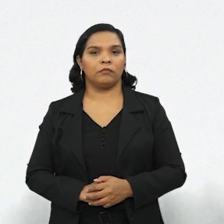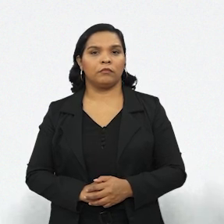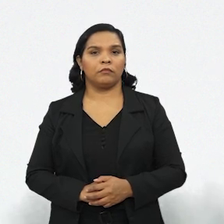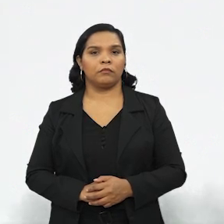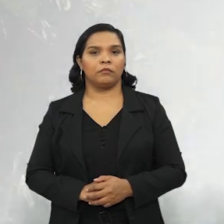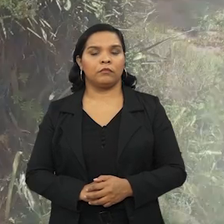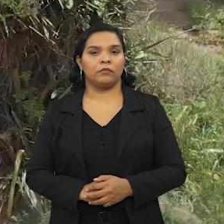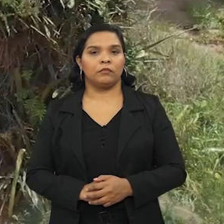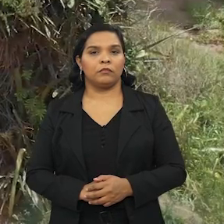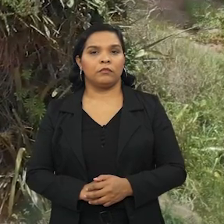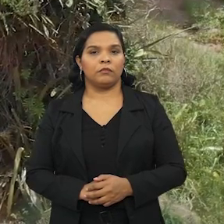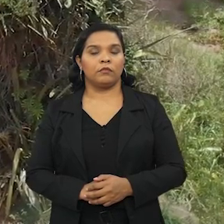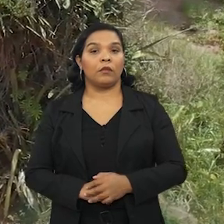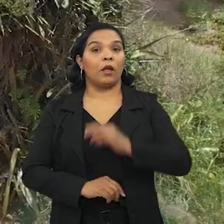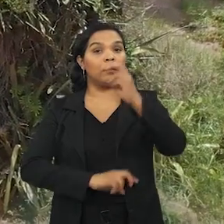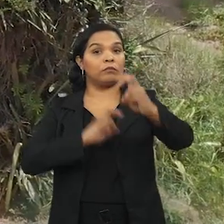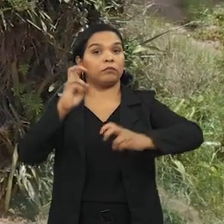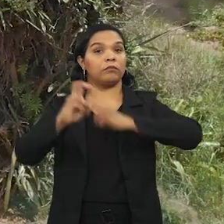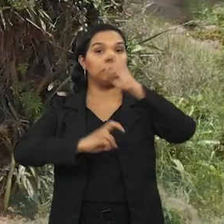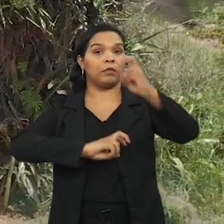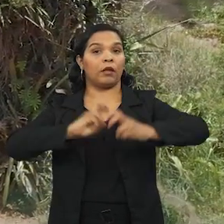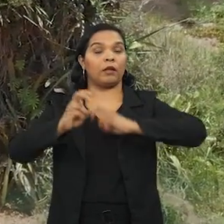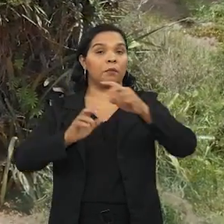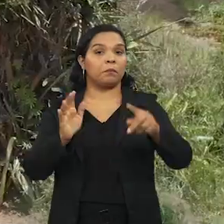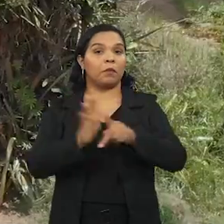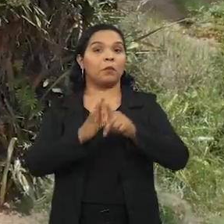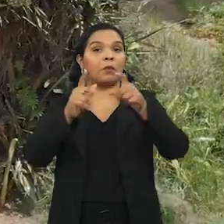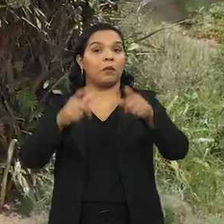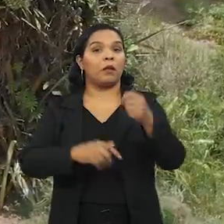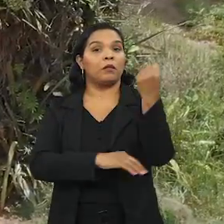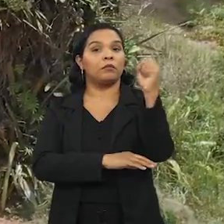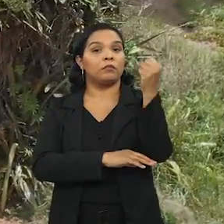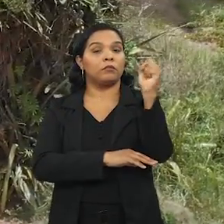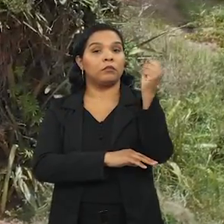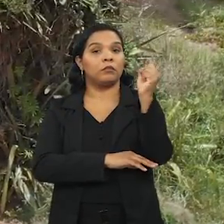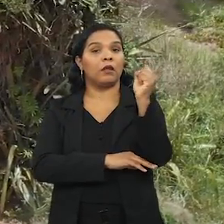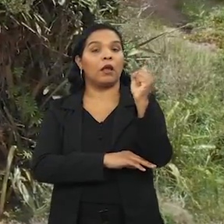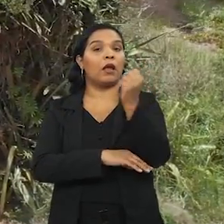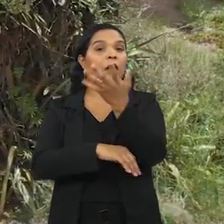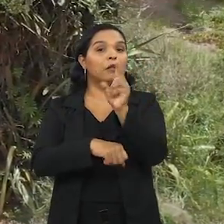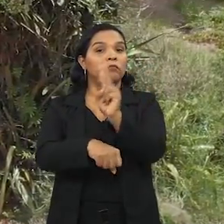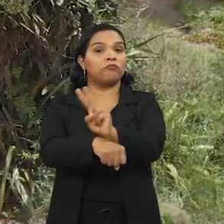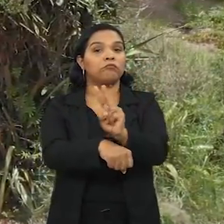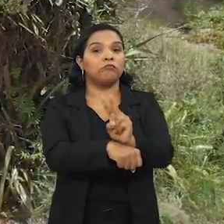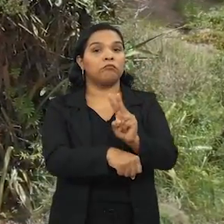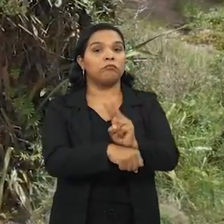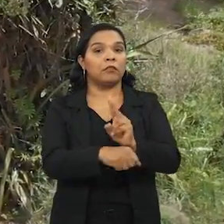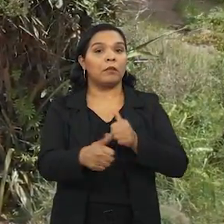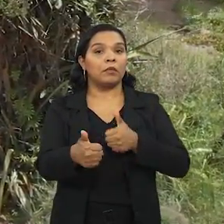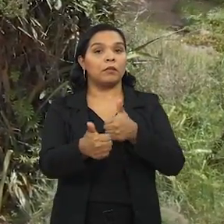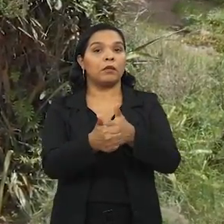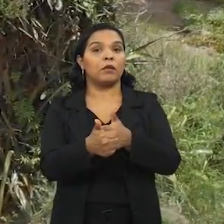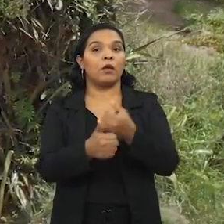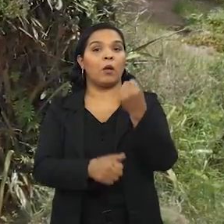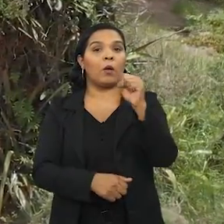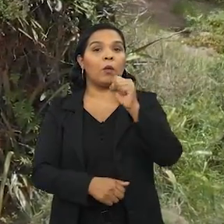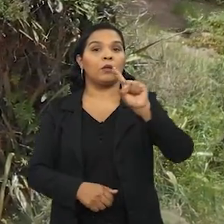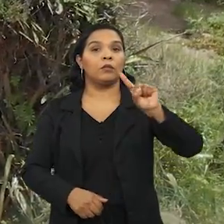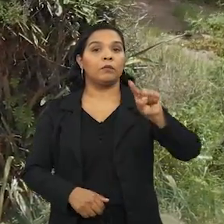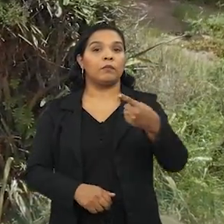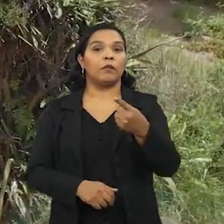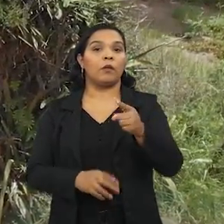O Parque Nacional Serra de Itabaiana é uma área de preservação ambiental com aproximadamente 8.000